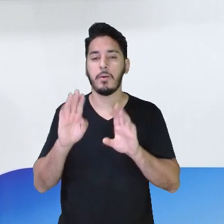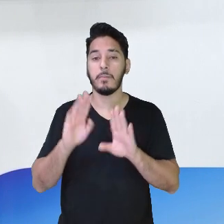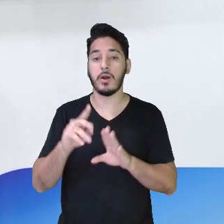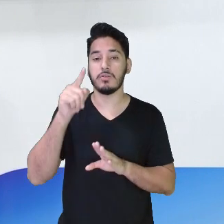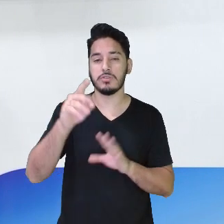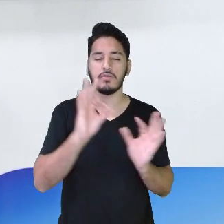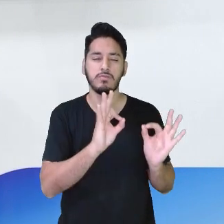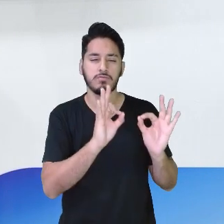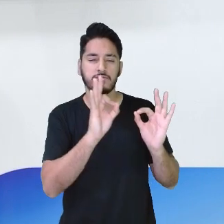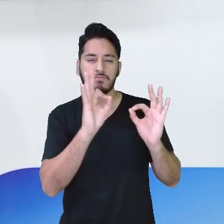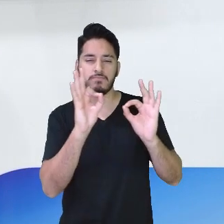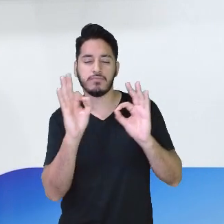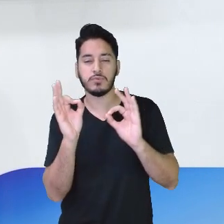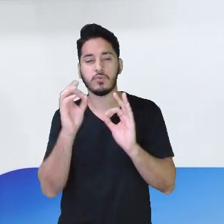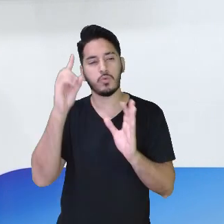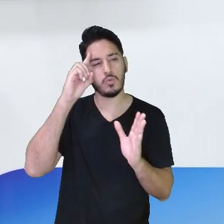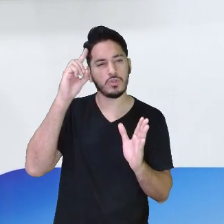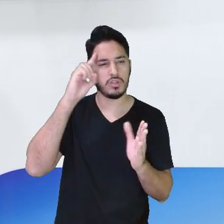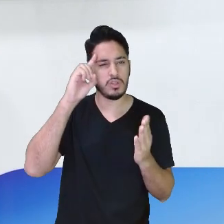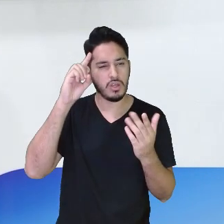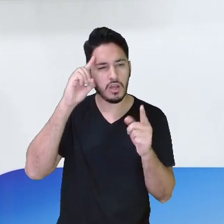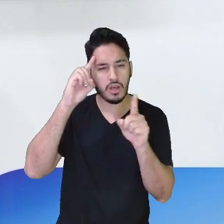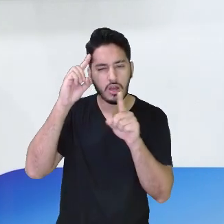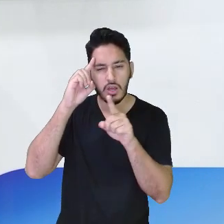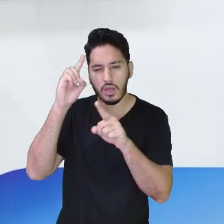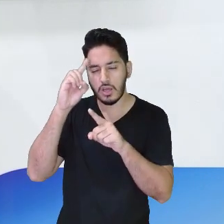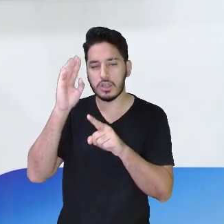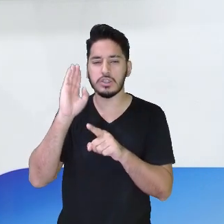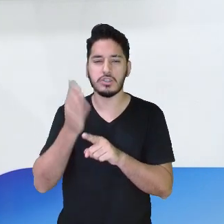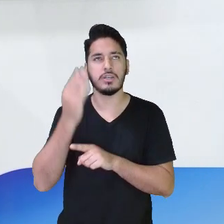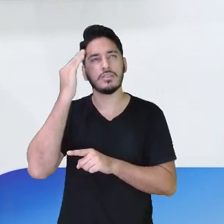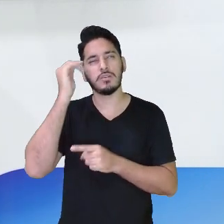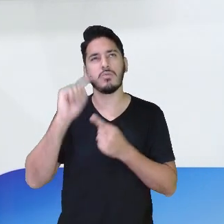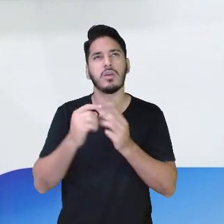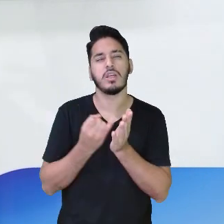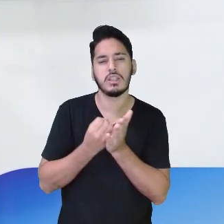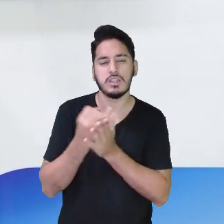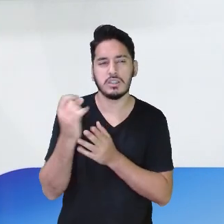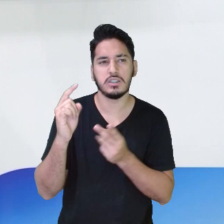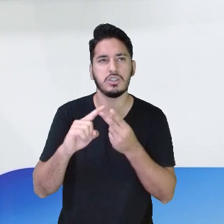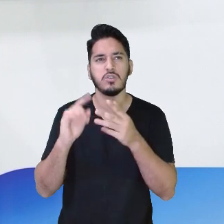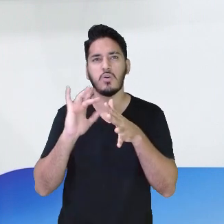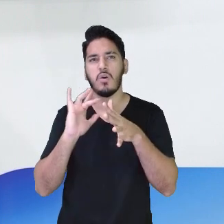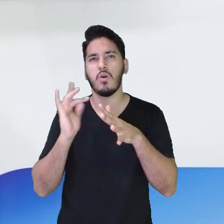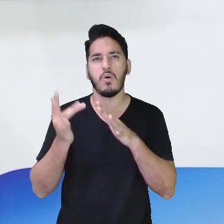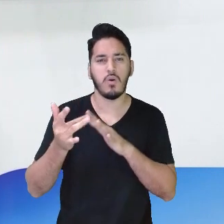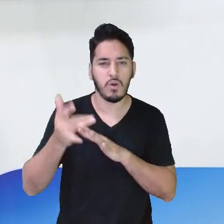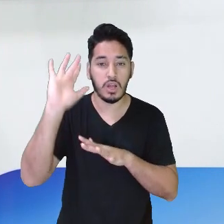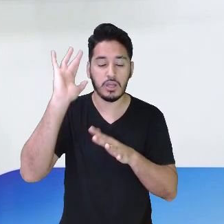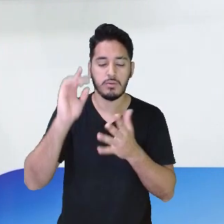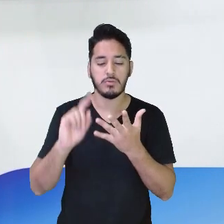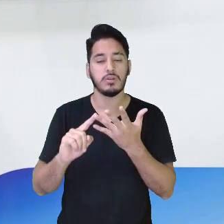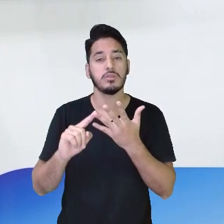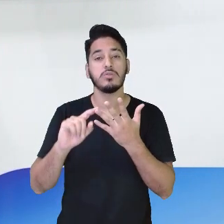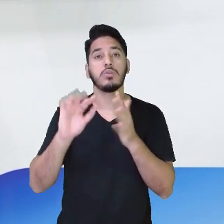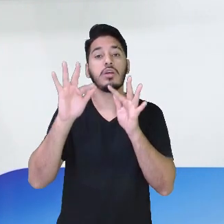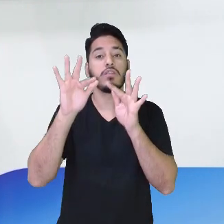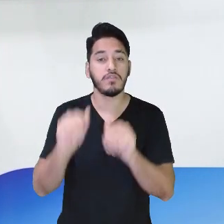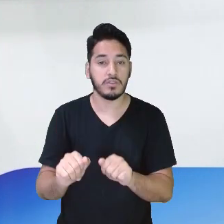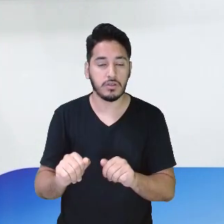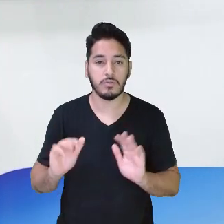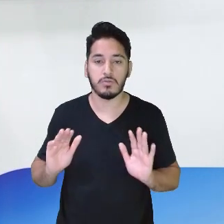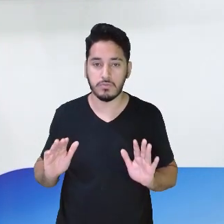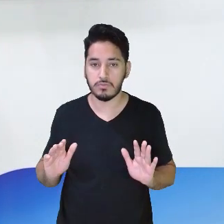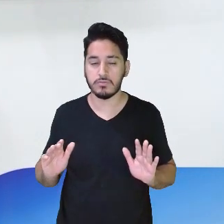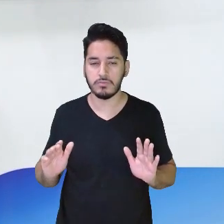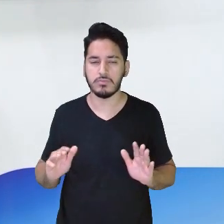vem acompanhando todos os dias já sabe o que é situação inicial, conflito gerador, clímax e o desfecho, tá